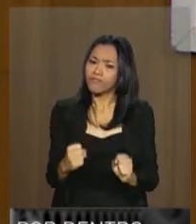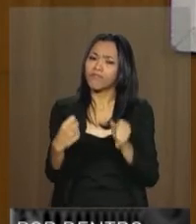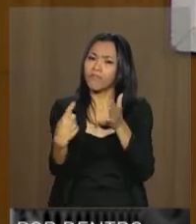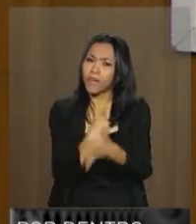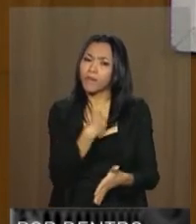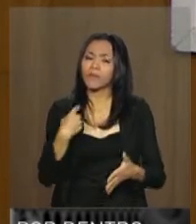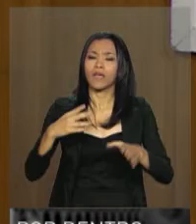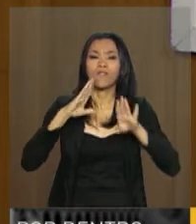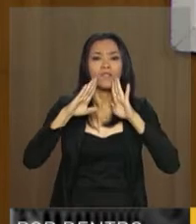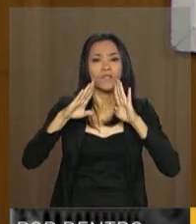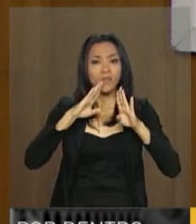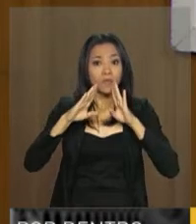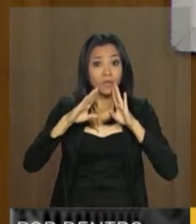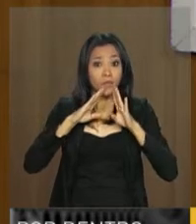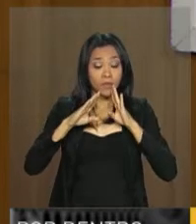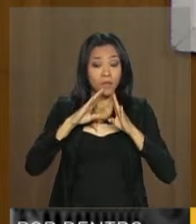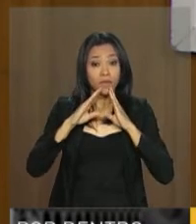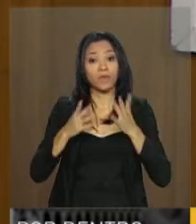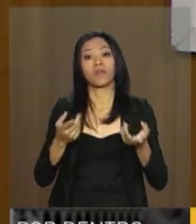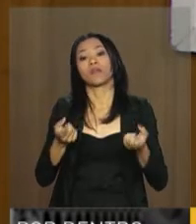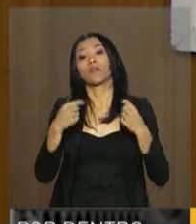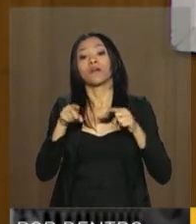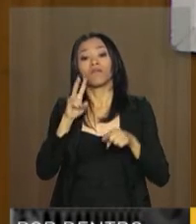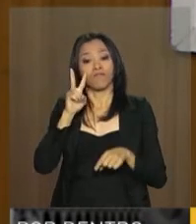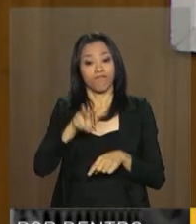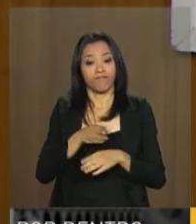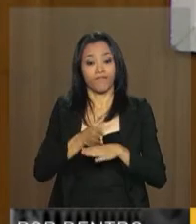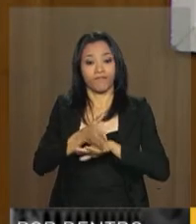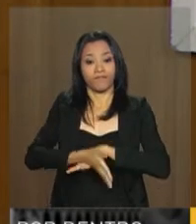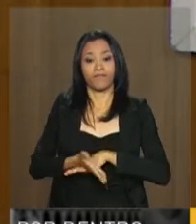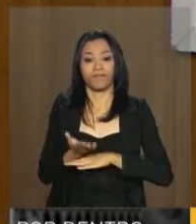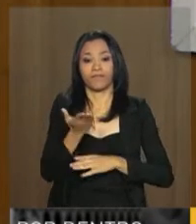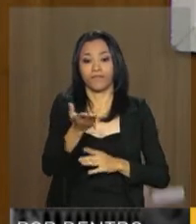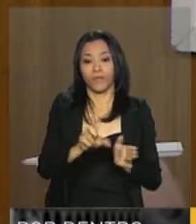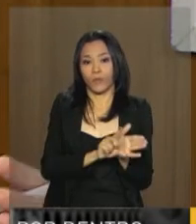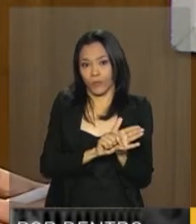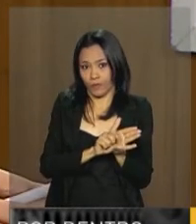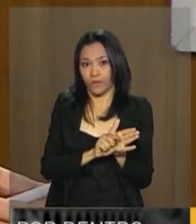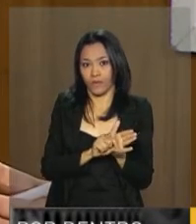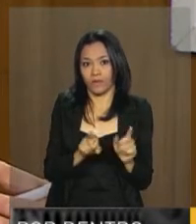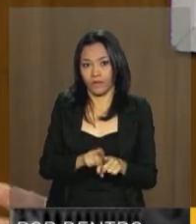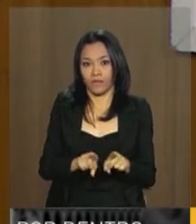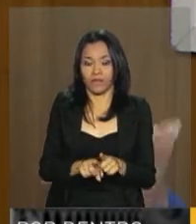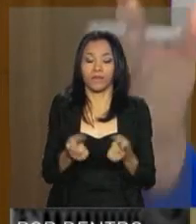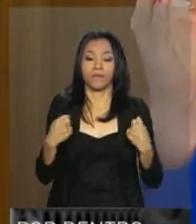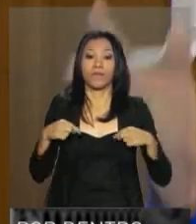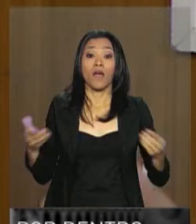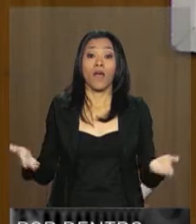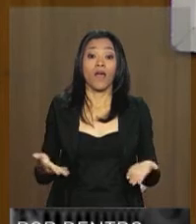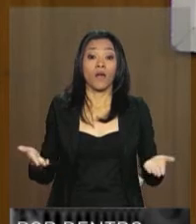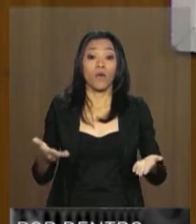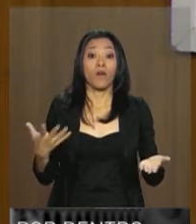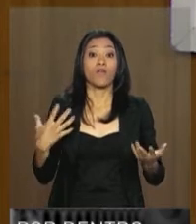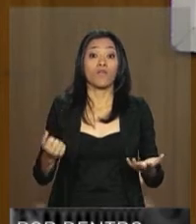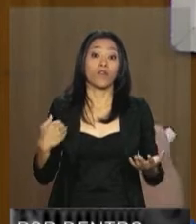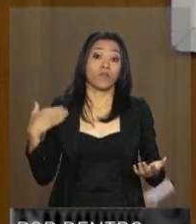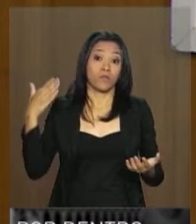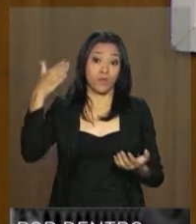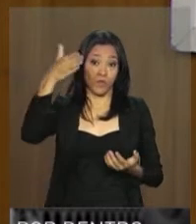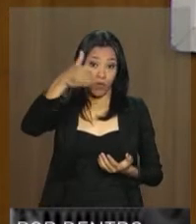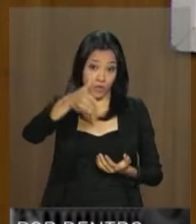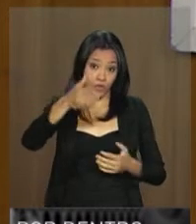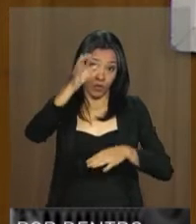facebook.com barra palácio do planalto ainda pelo twitter no arroba planalto o ministro a gente vai agora até o seu estado o rio grande do sul